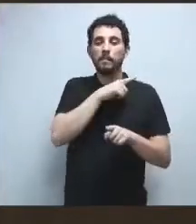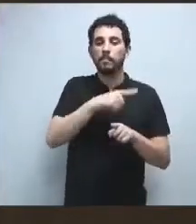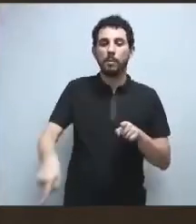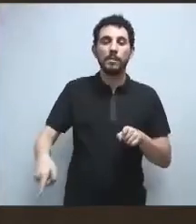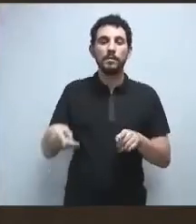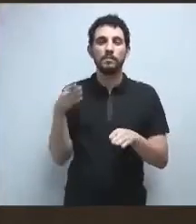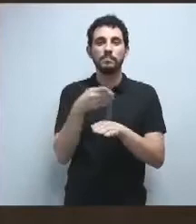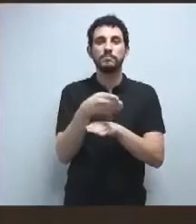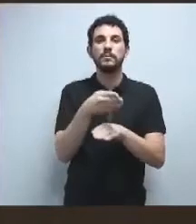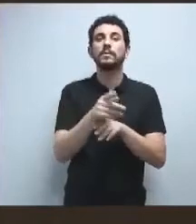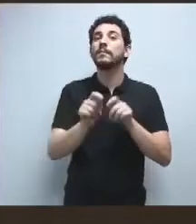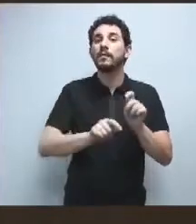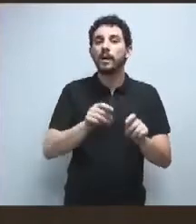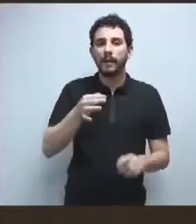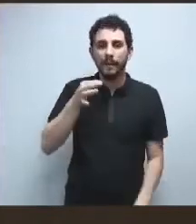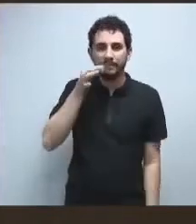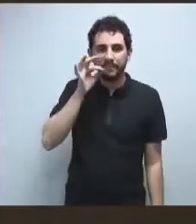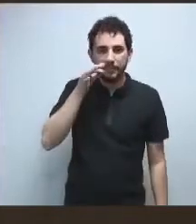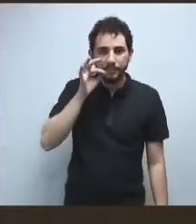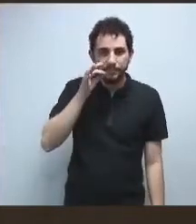frequentar o cafezinho